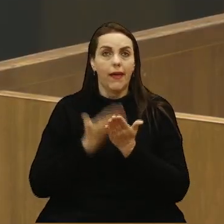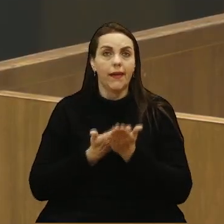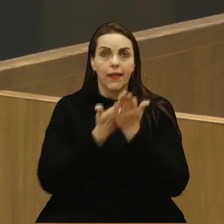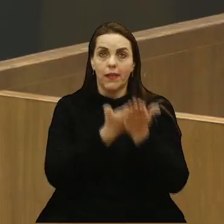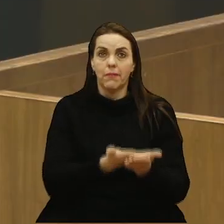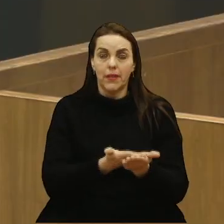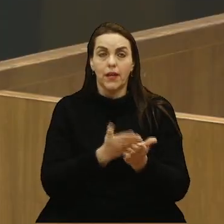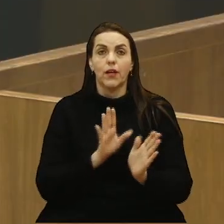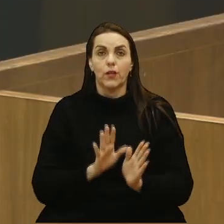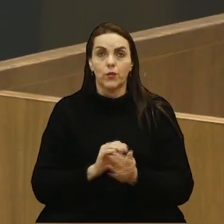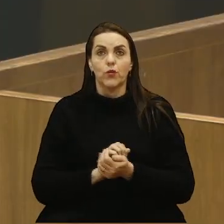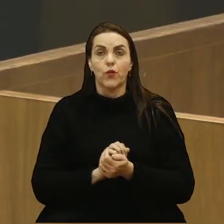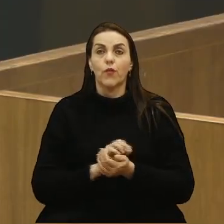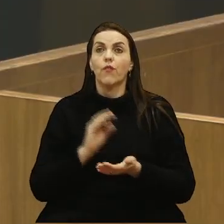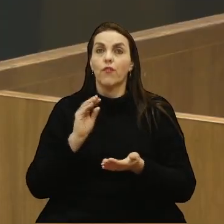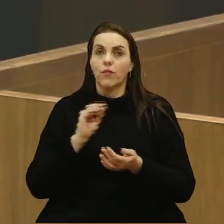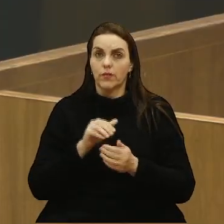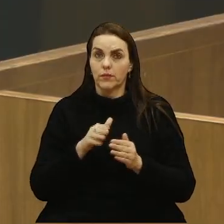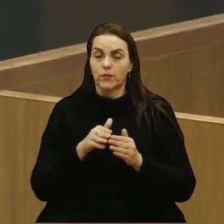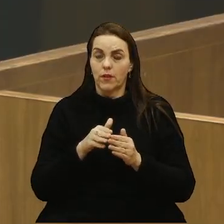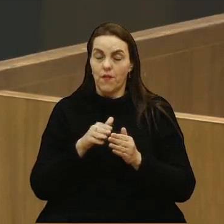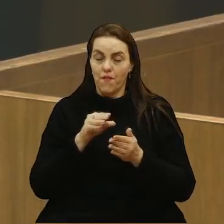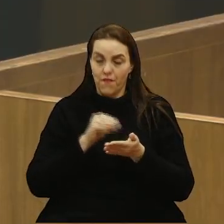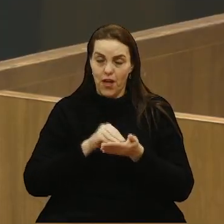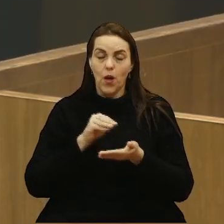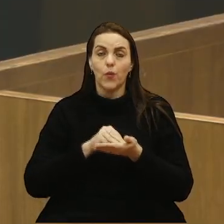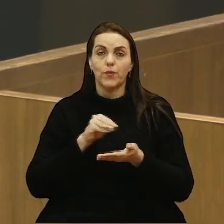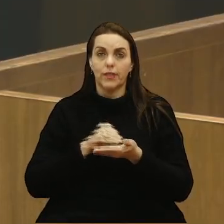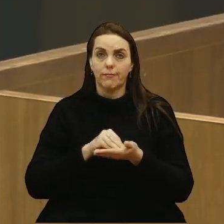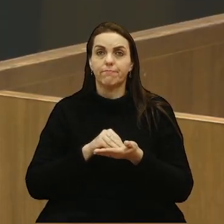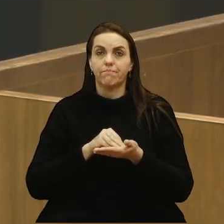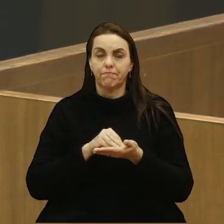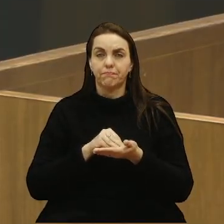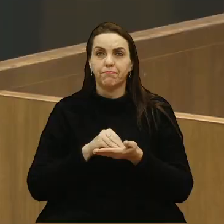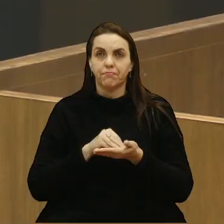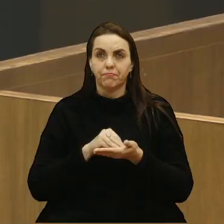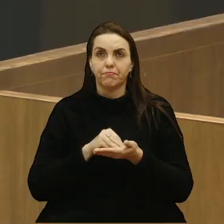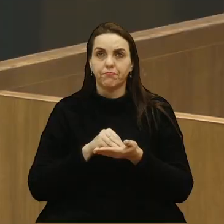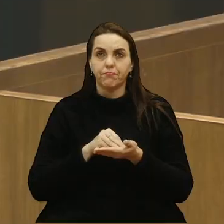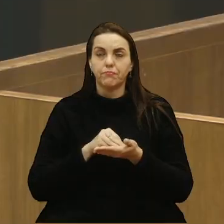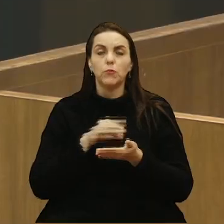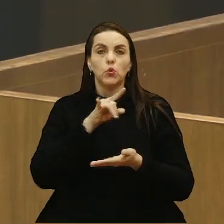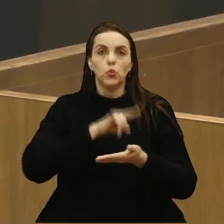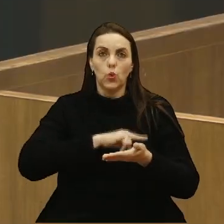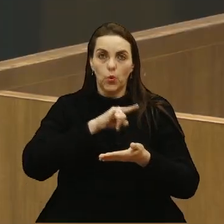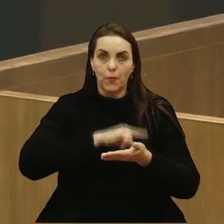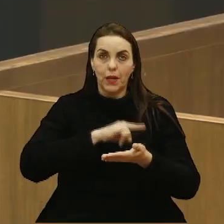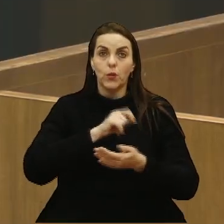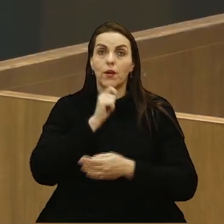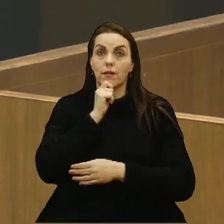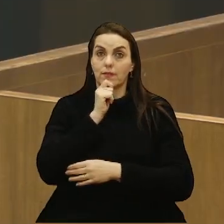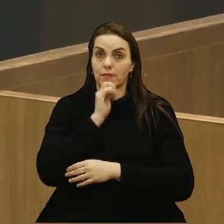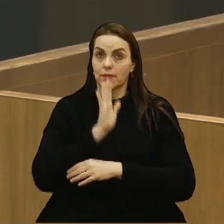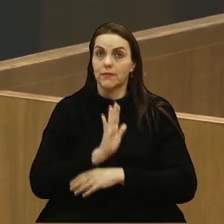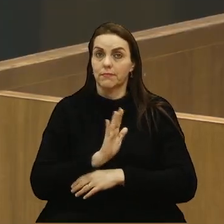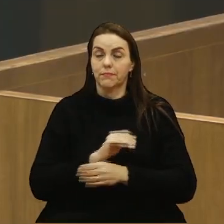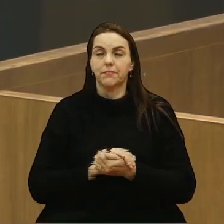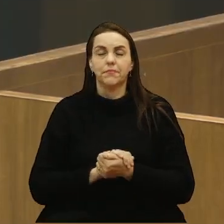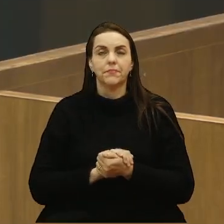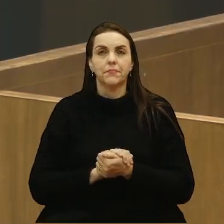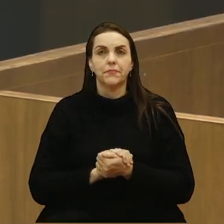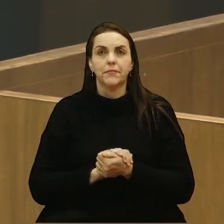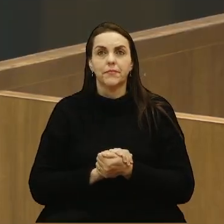Falta... É uma parte, vereadora. Só um pouquinho. Falta o documento ainda.